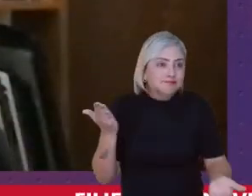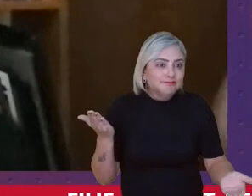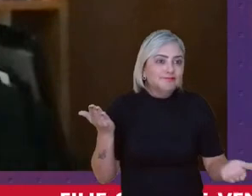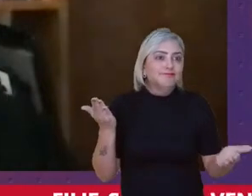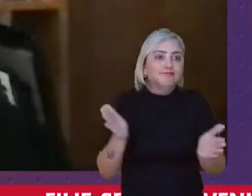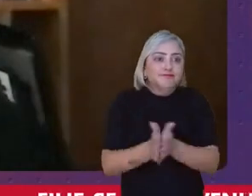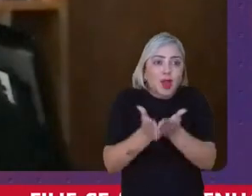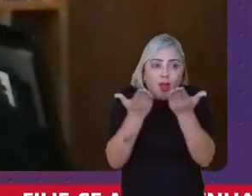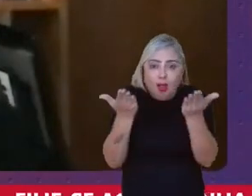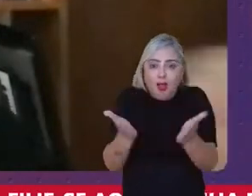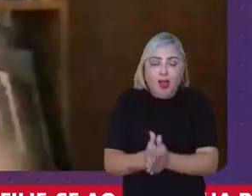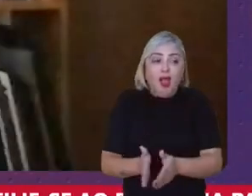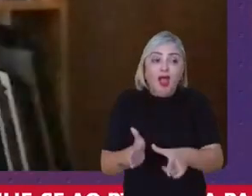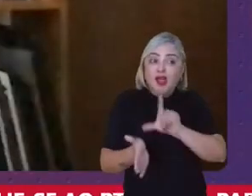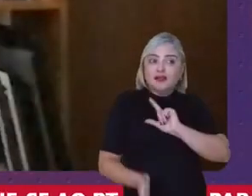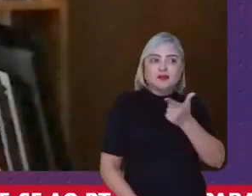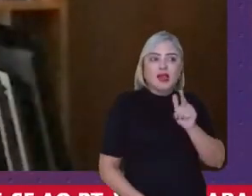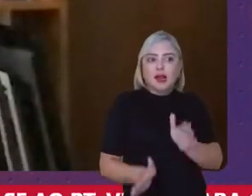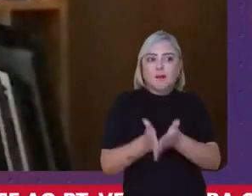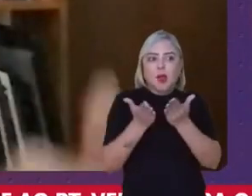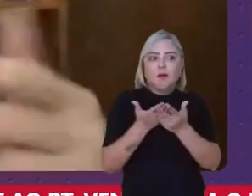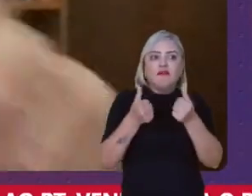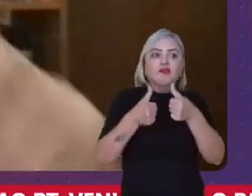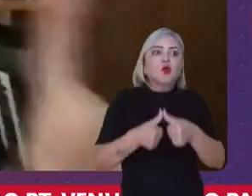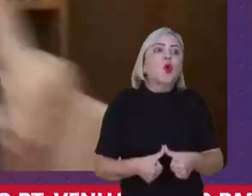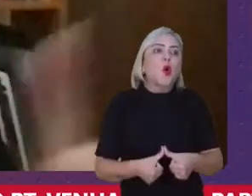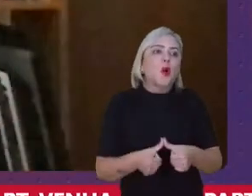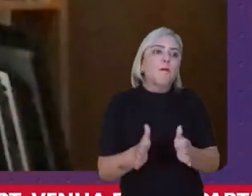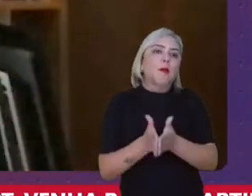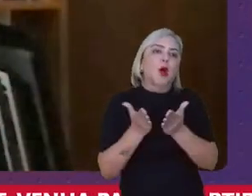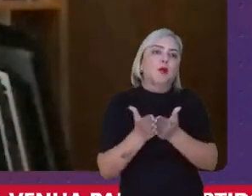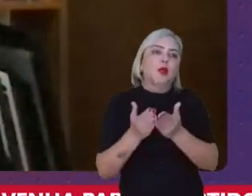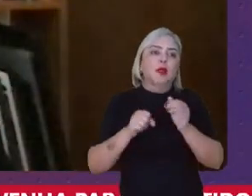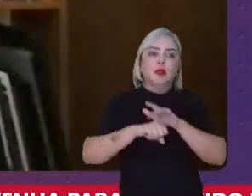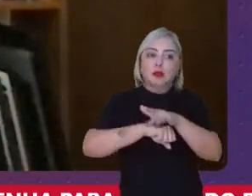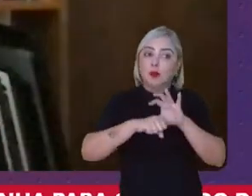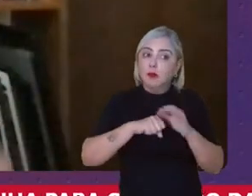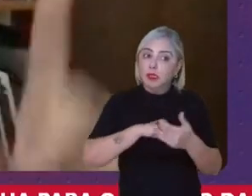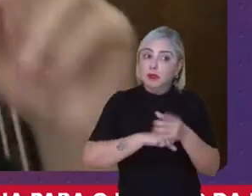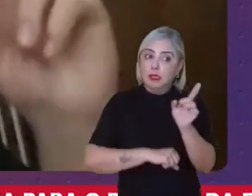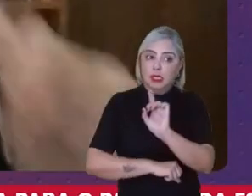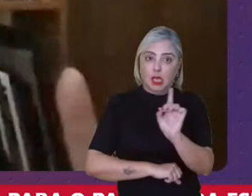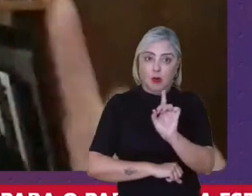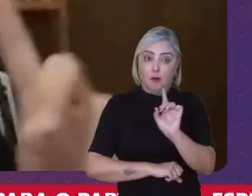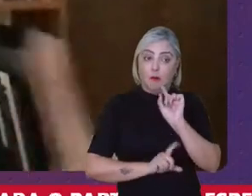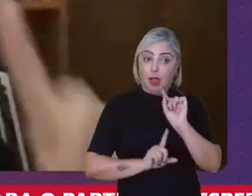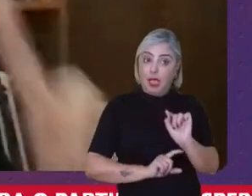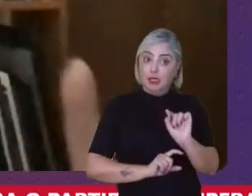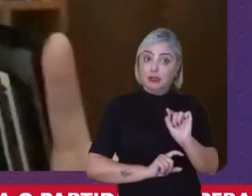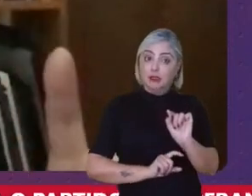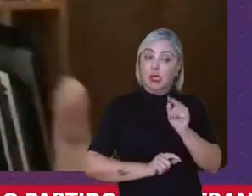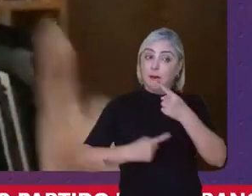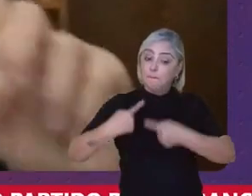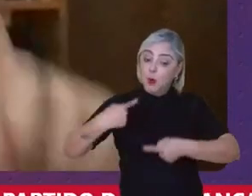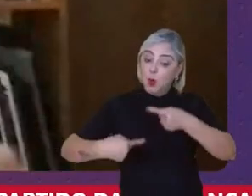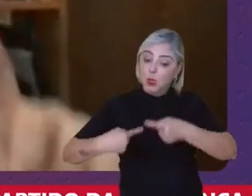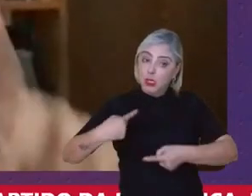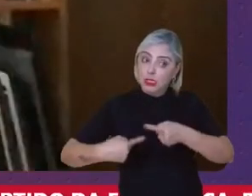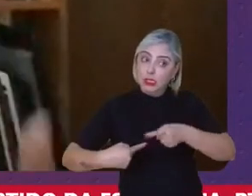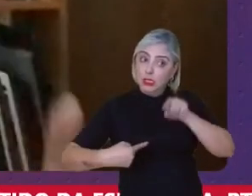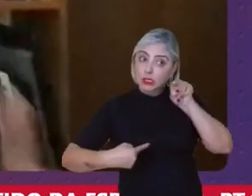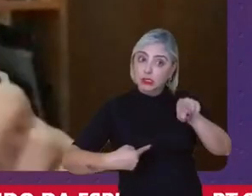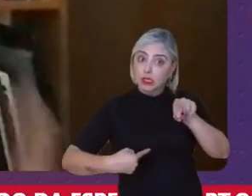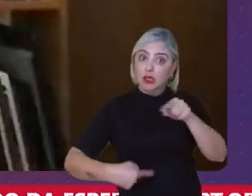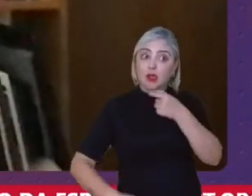situação de pobreza. Eles não eram pobres, ficaram pobres, não por conta da pandemia, como nós vimos, mas por conta